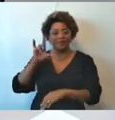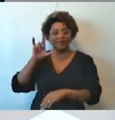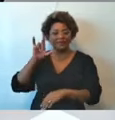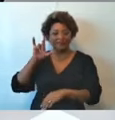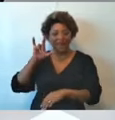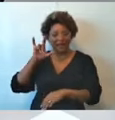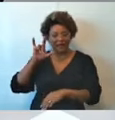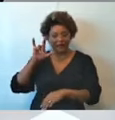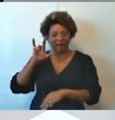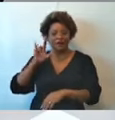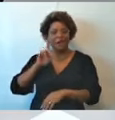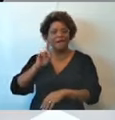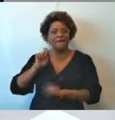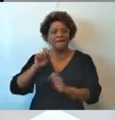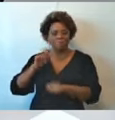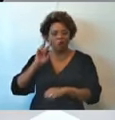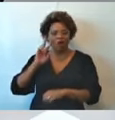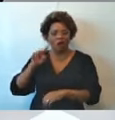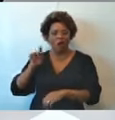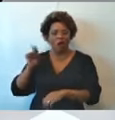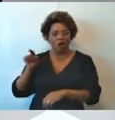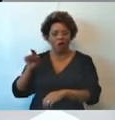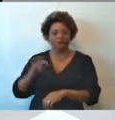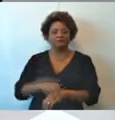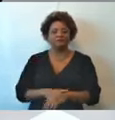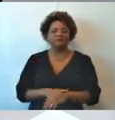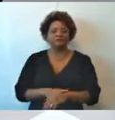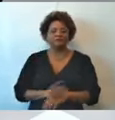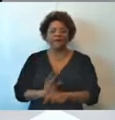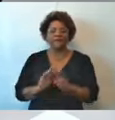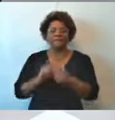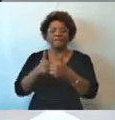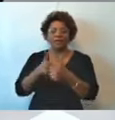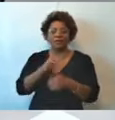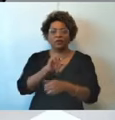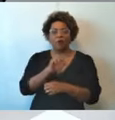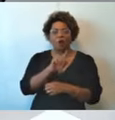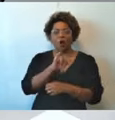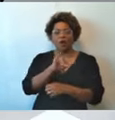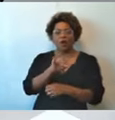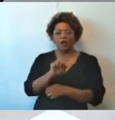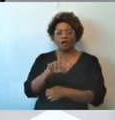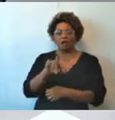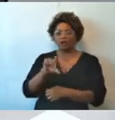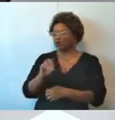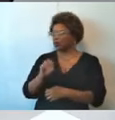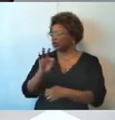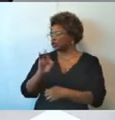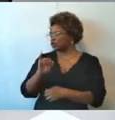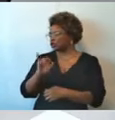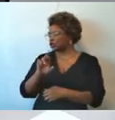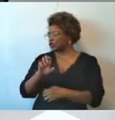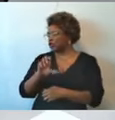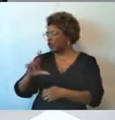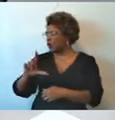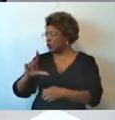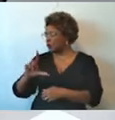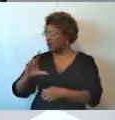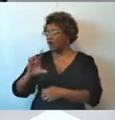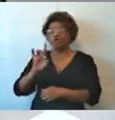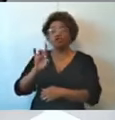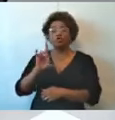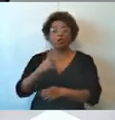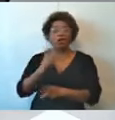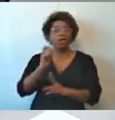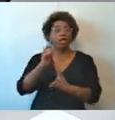do Tirol, eles fizeram uma marcação lá, 3 meses, foi 3 meses certinho, apagou tudo. Apagou tudo. Então,